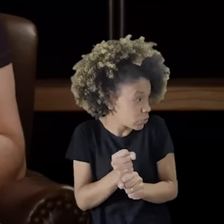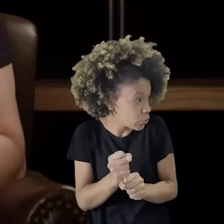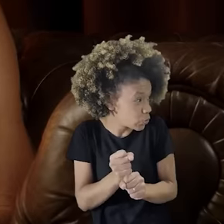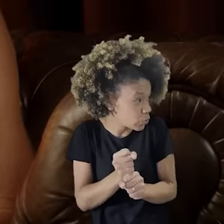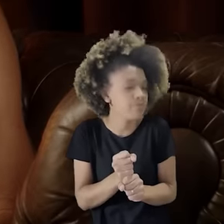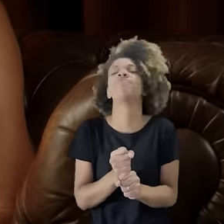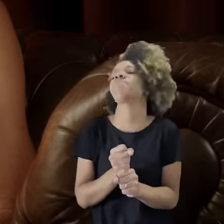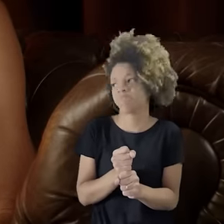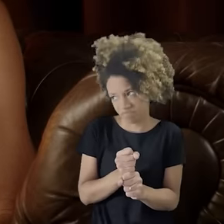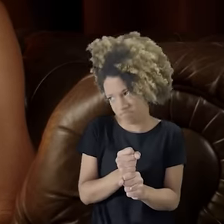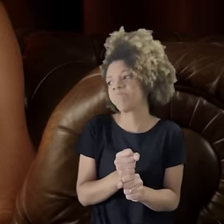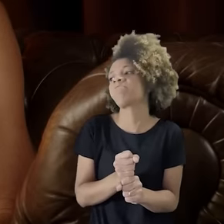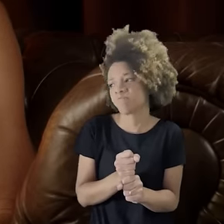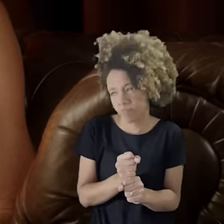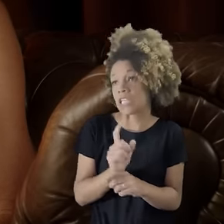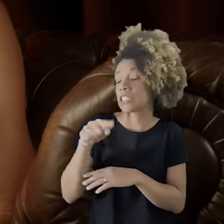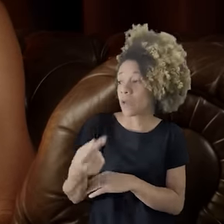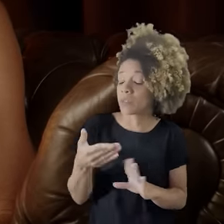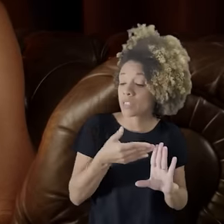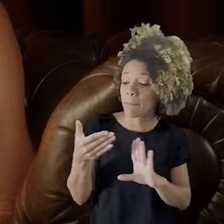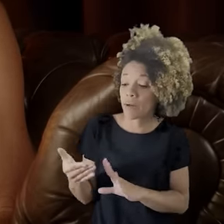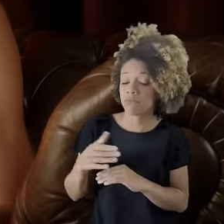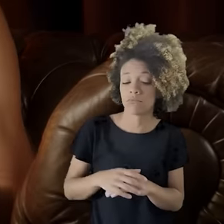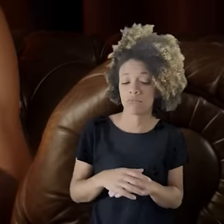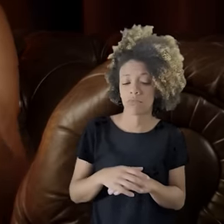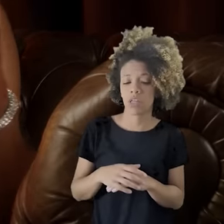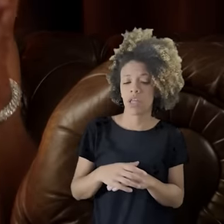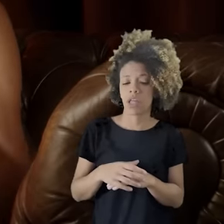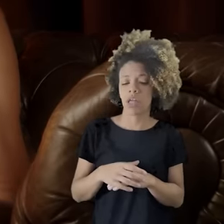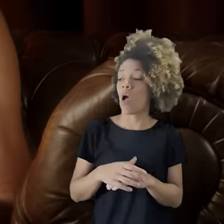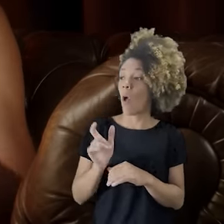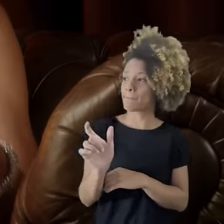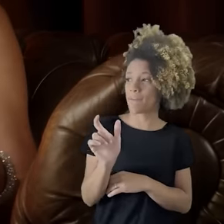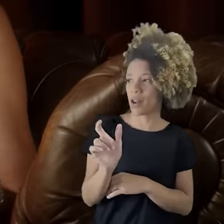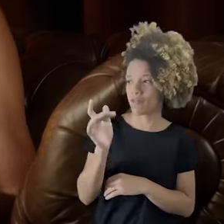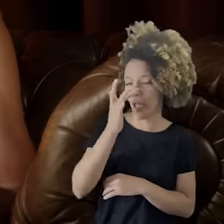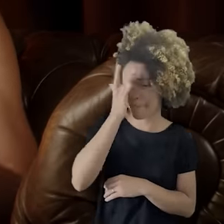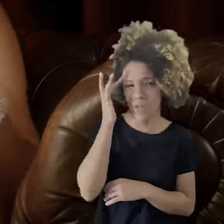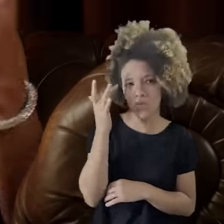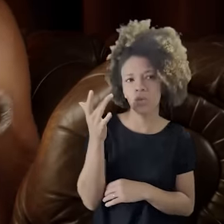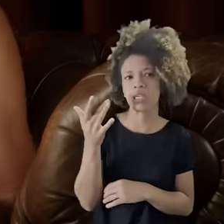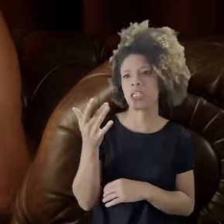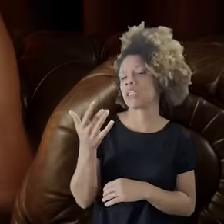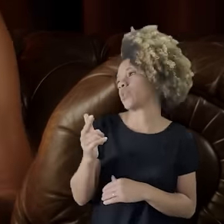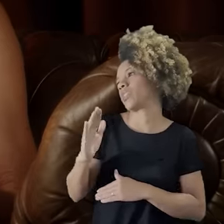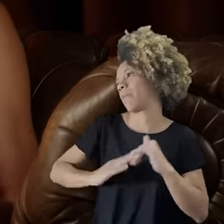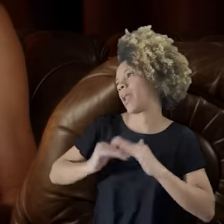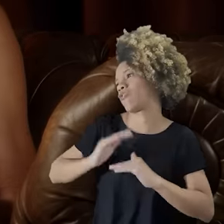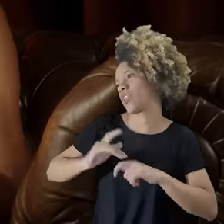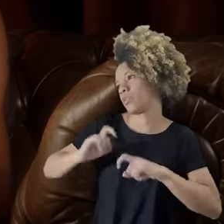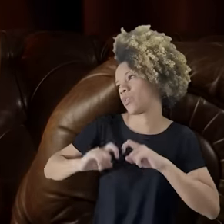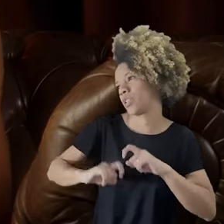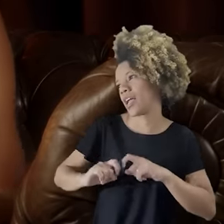anos e assim e depois dessa parte aí depois eu aprendi uma outra palavra que a pessoa que quase não pratica sexo né